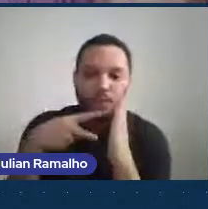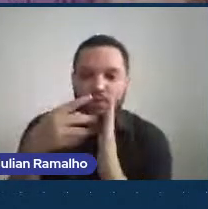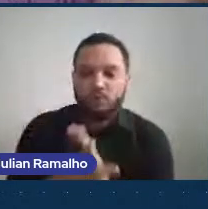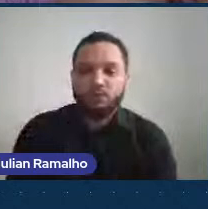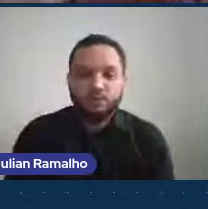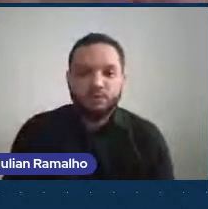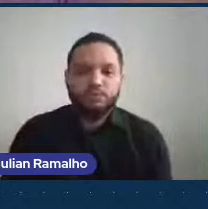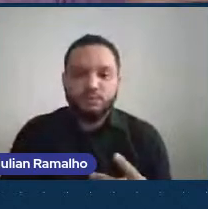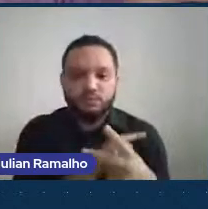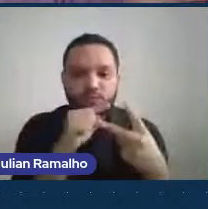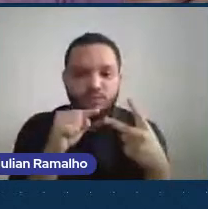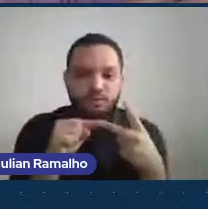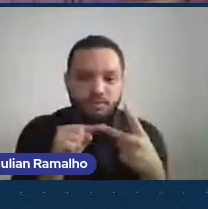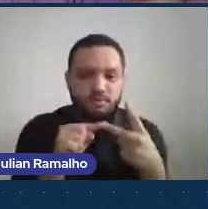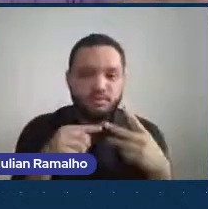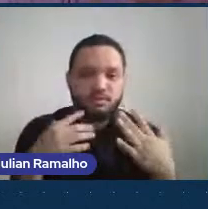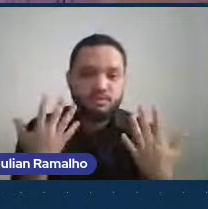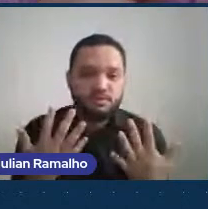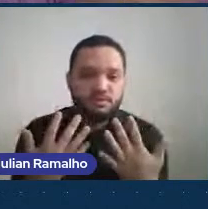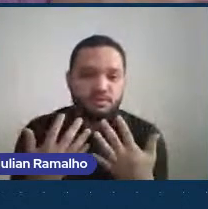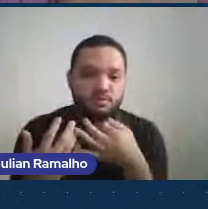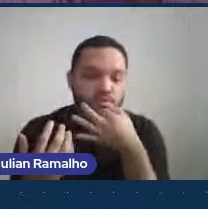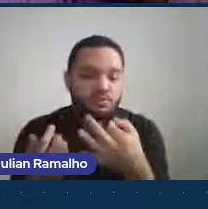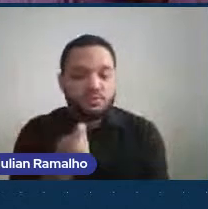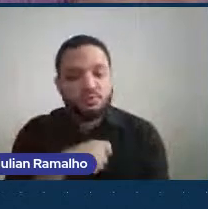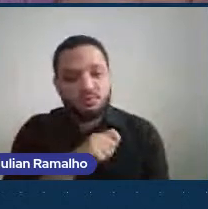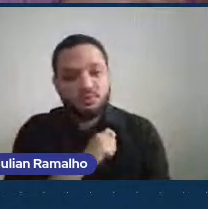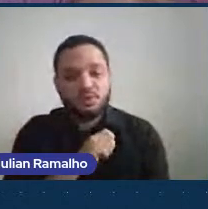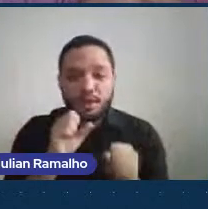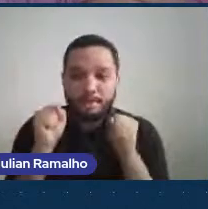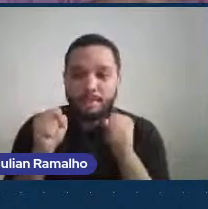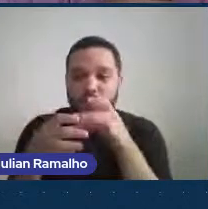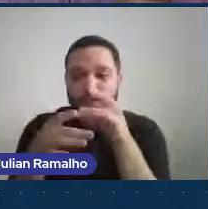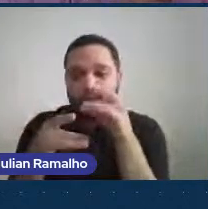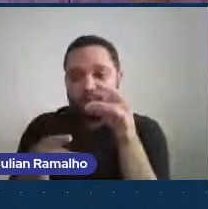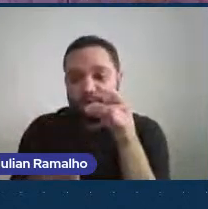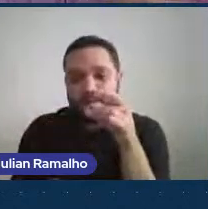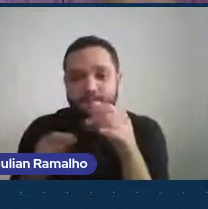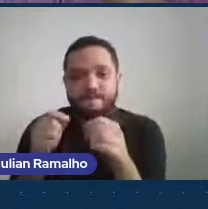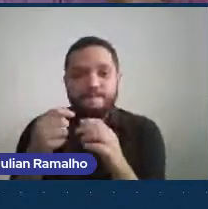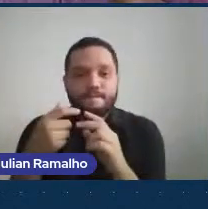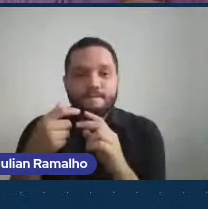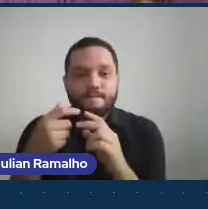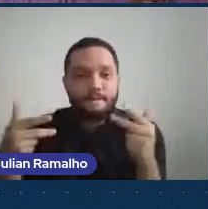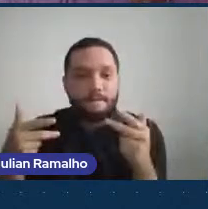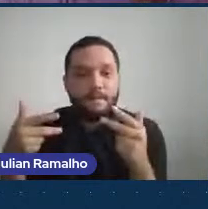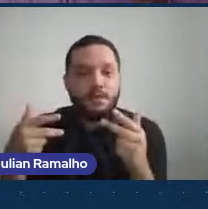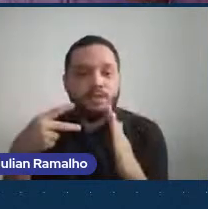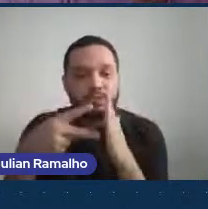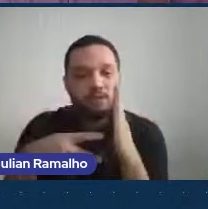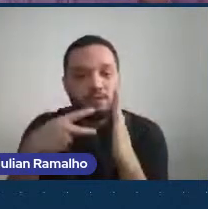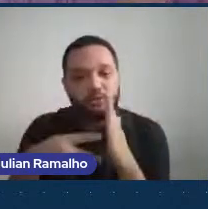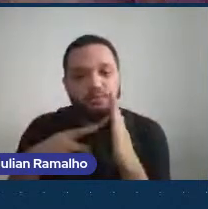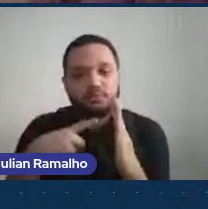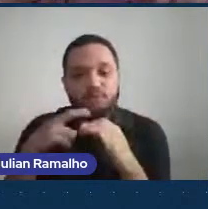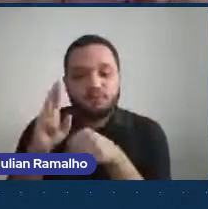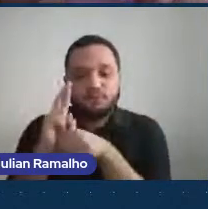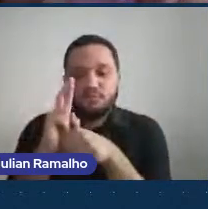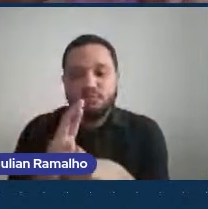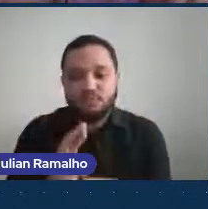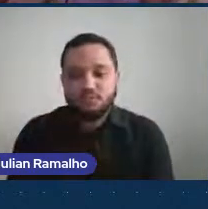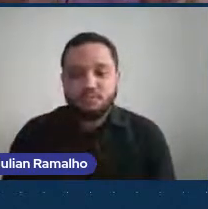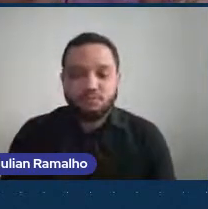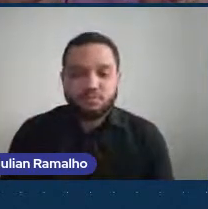segunda pergunta, que posicionamentos ou atitudes podem ser descritos a partir dos elementos simbólicos que constituem a representação? Aí,